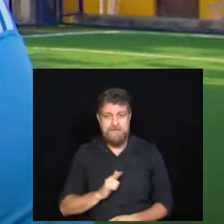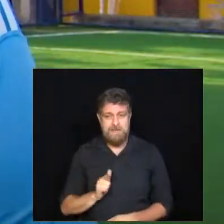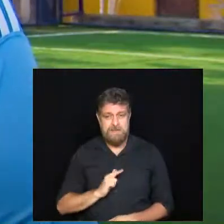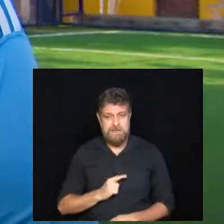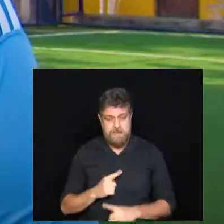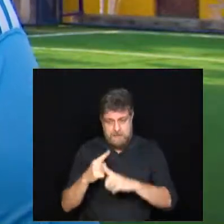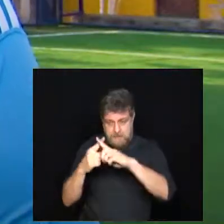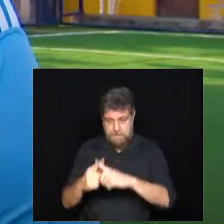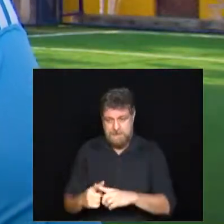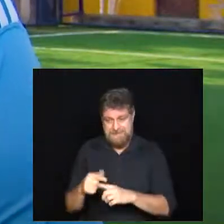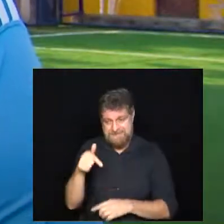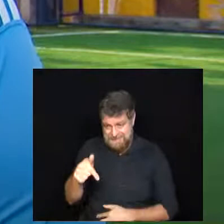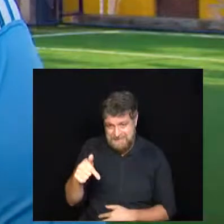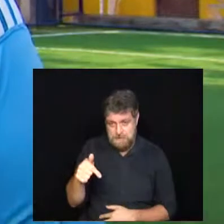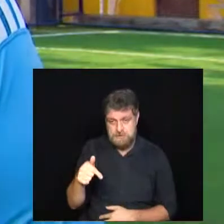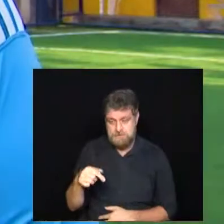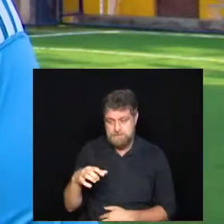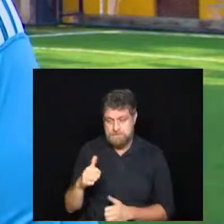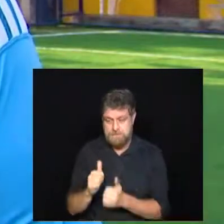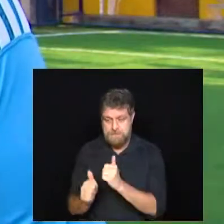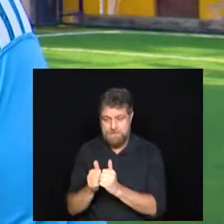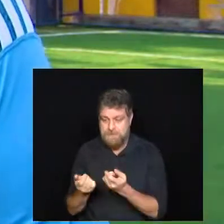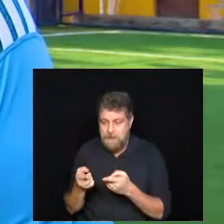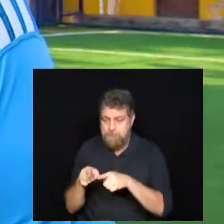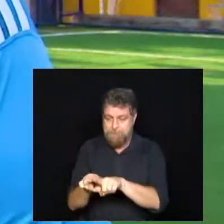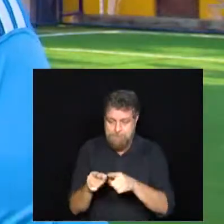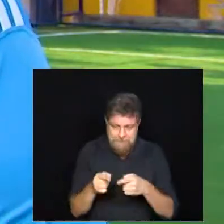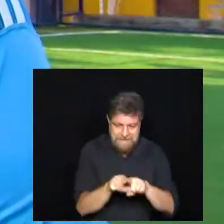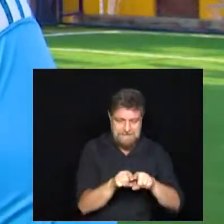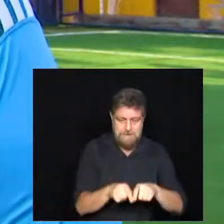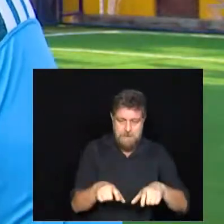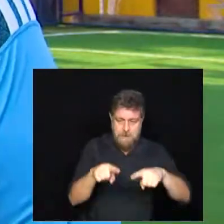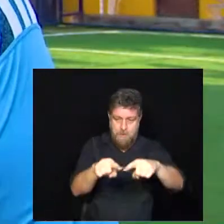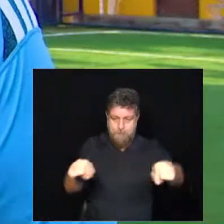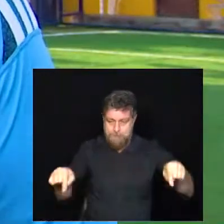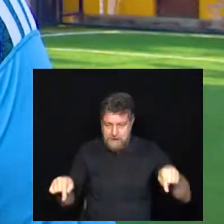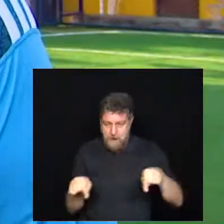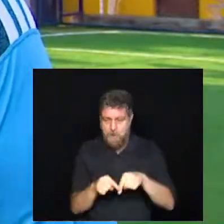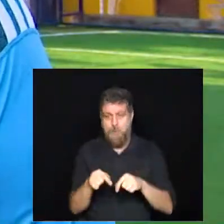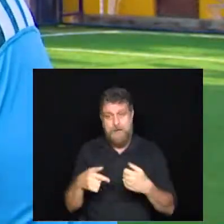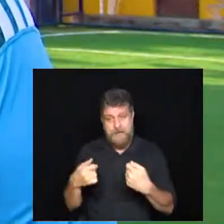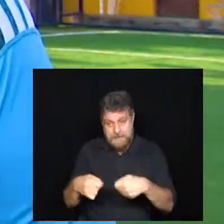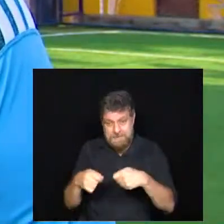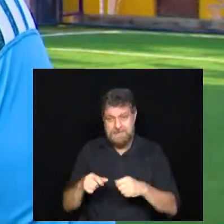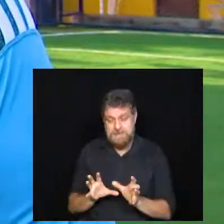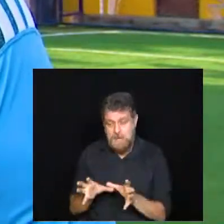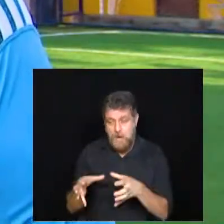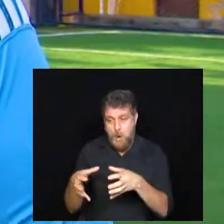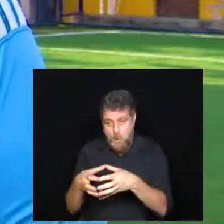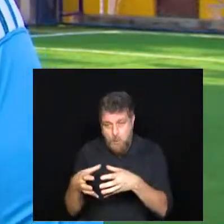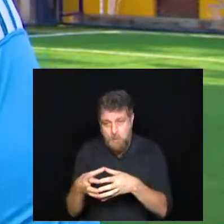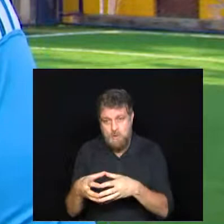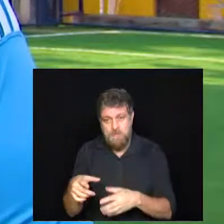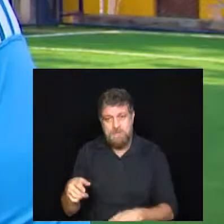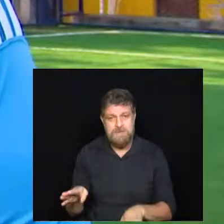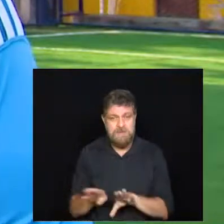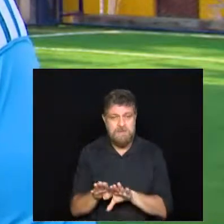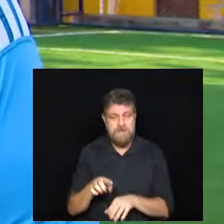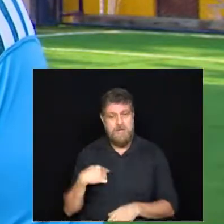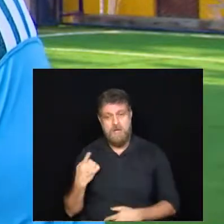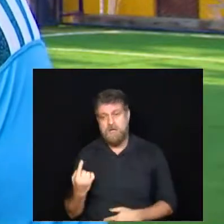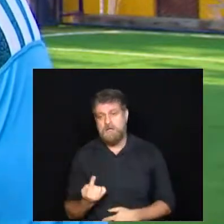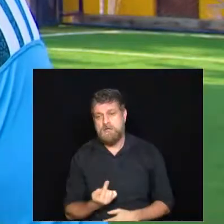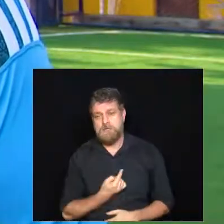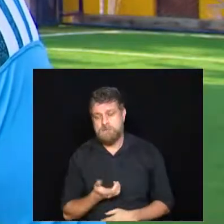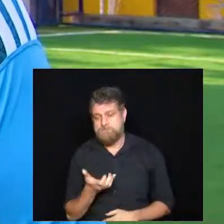7 hoje em dia aqui em Campinas, você precisa de parceiros, né? Precisa de uma quadra, precisa das equipes. A gente, querendo ou não, a gente não